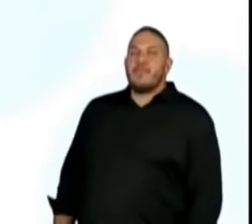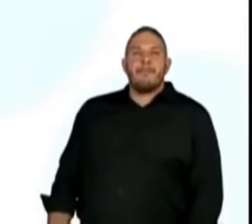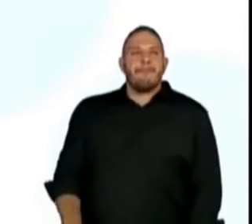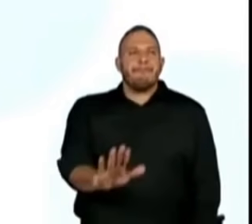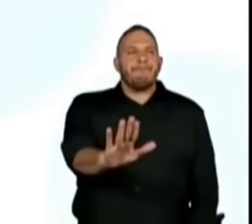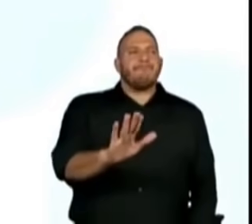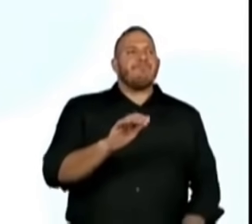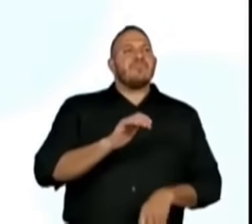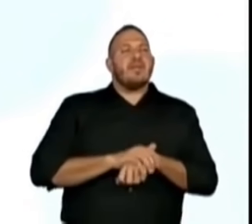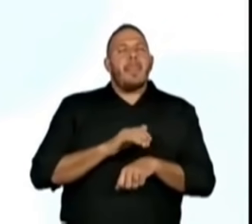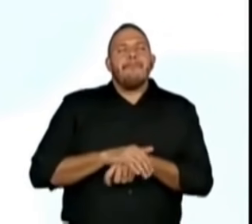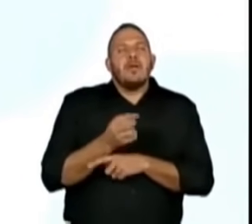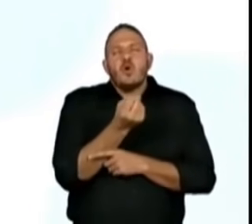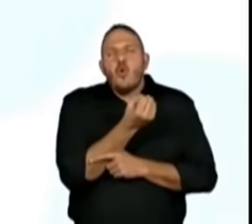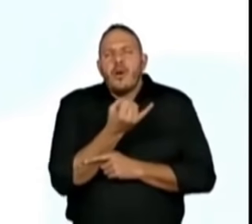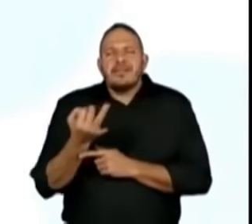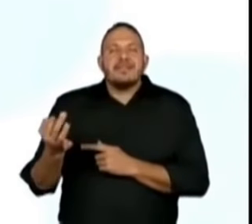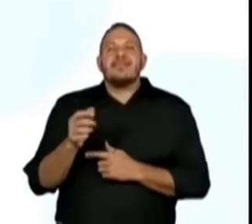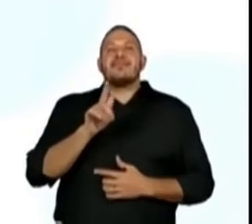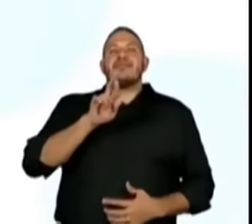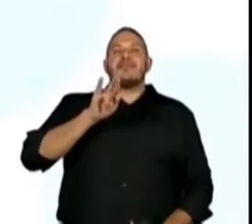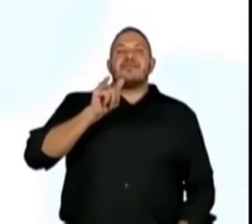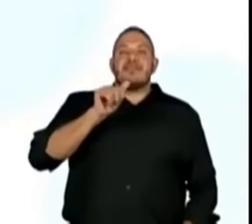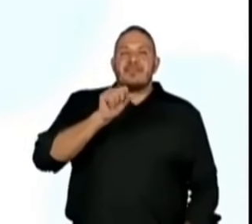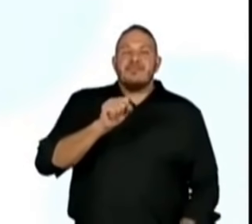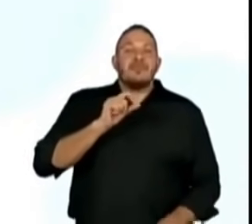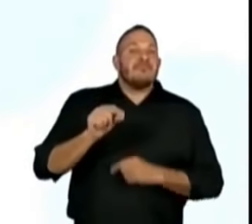Quantas gramas correspondem a